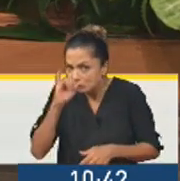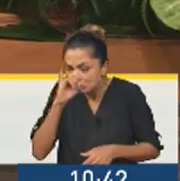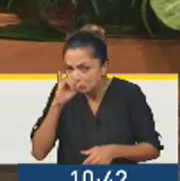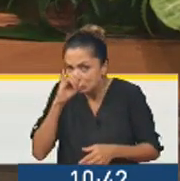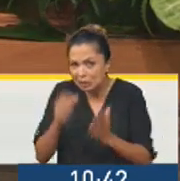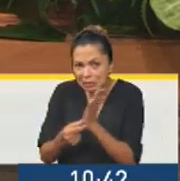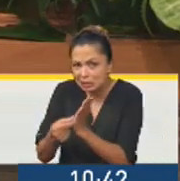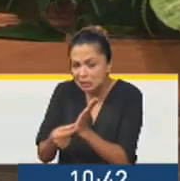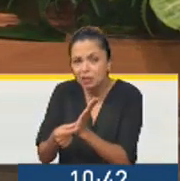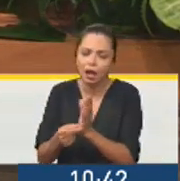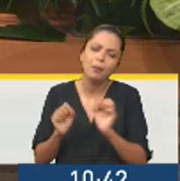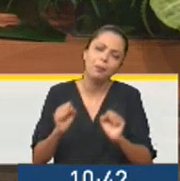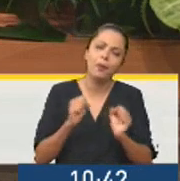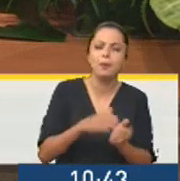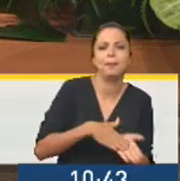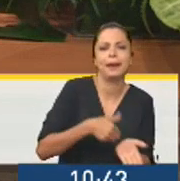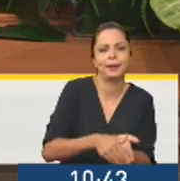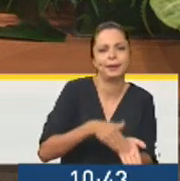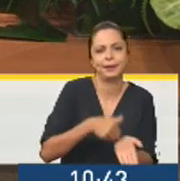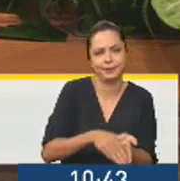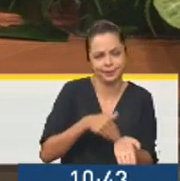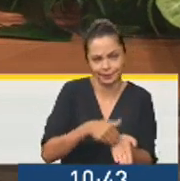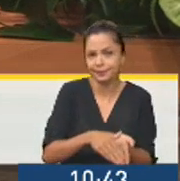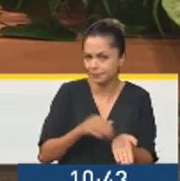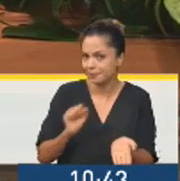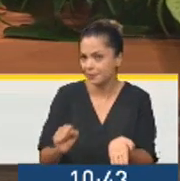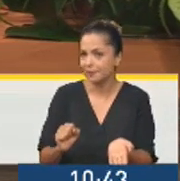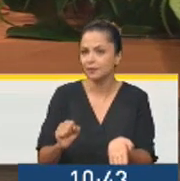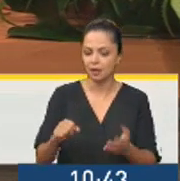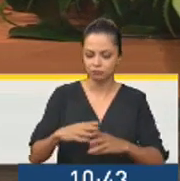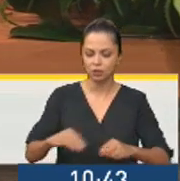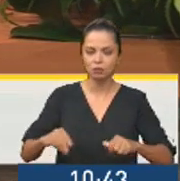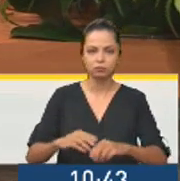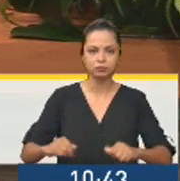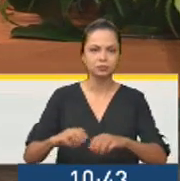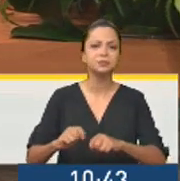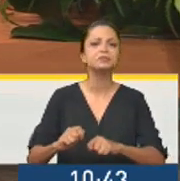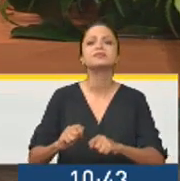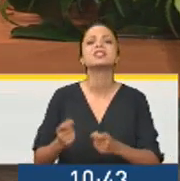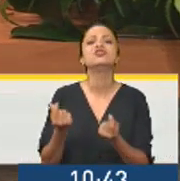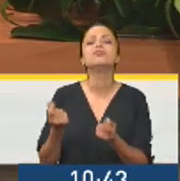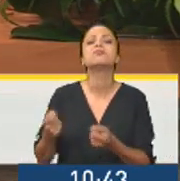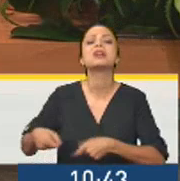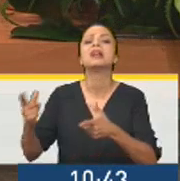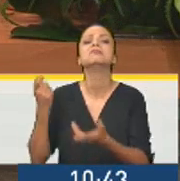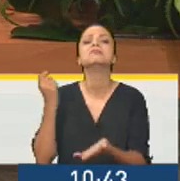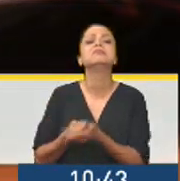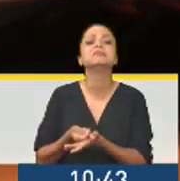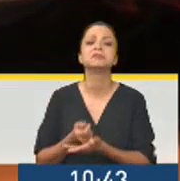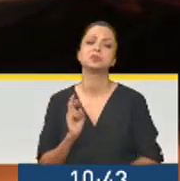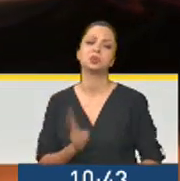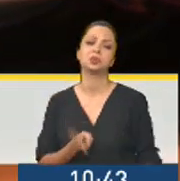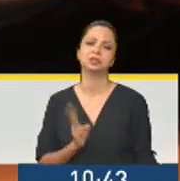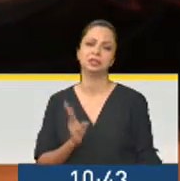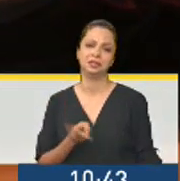bom? E essa piadinha inteira recheada custa aproximadamente R$ 2. Agora, olha aqui,